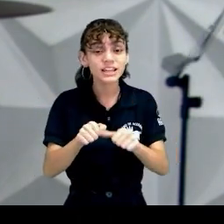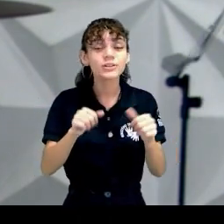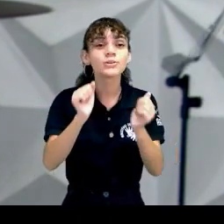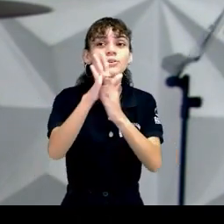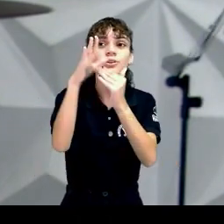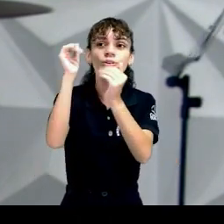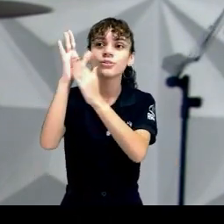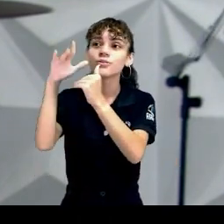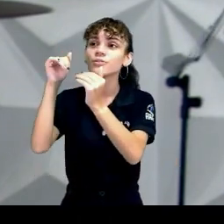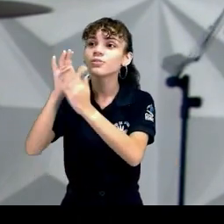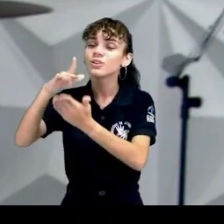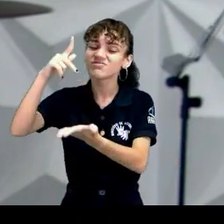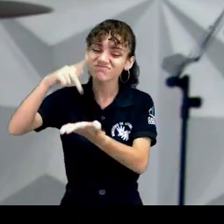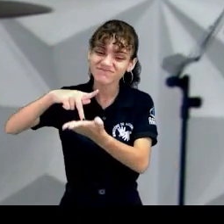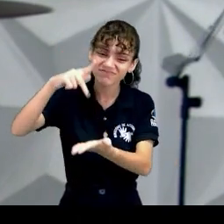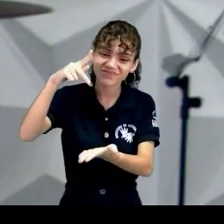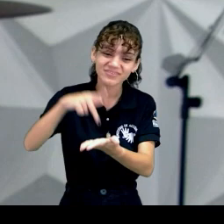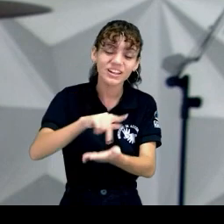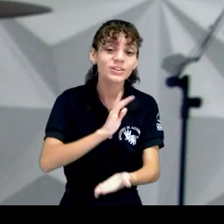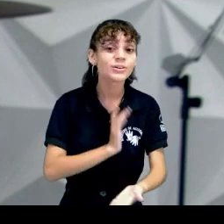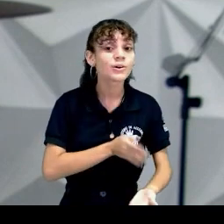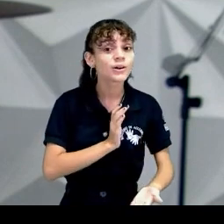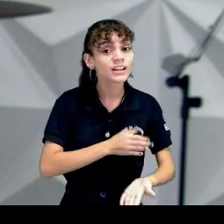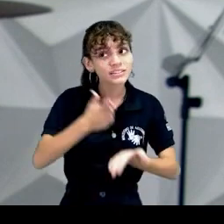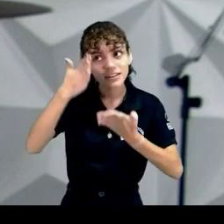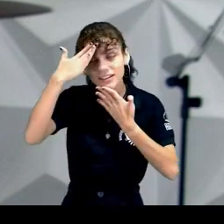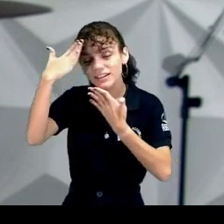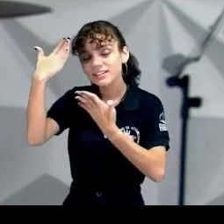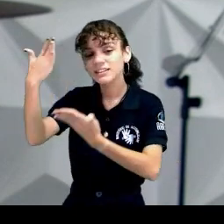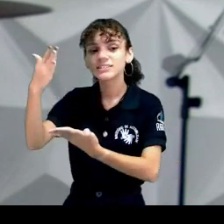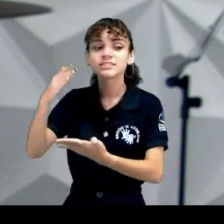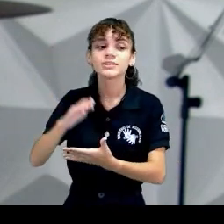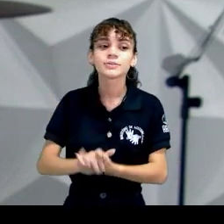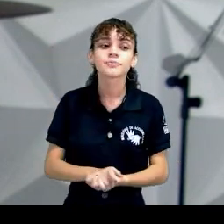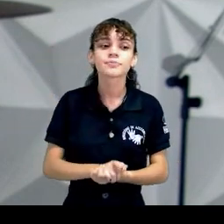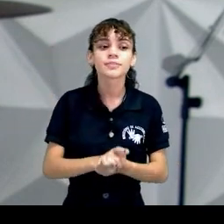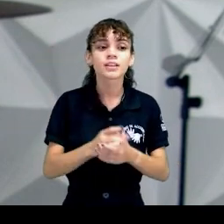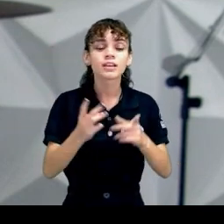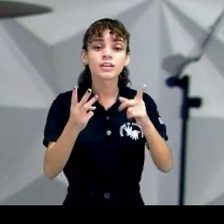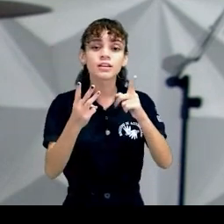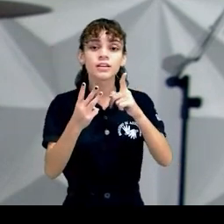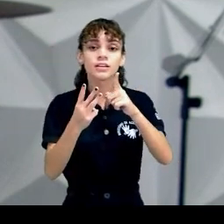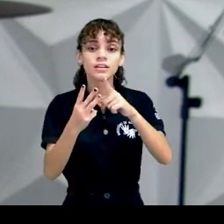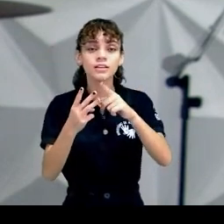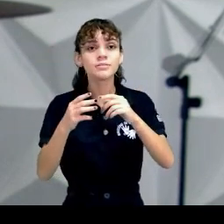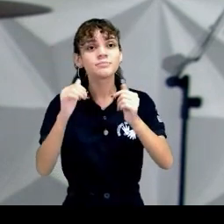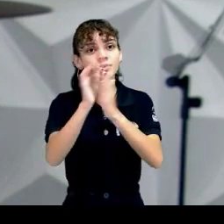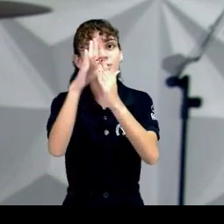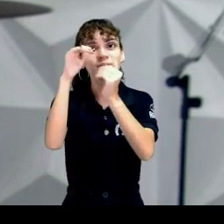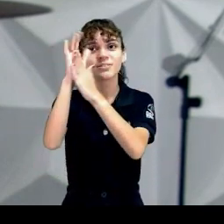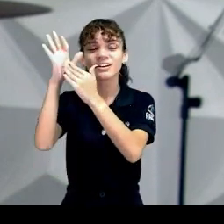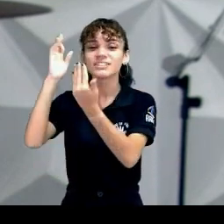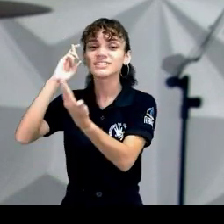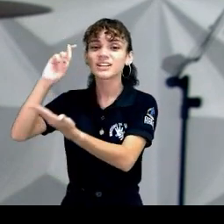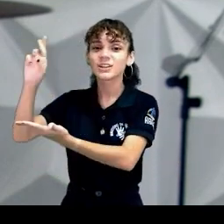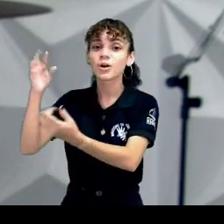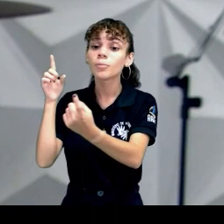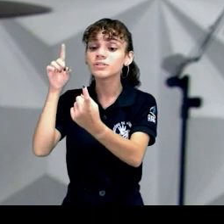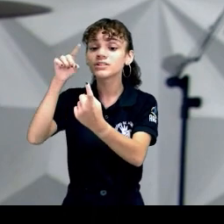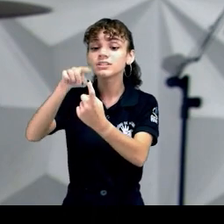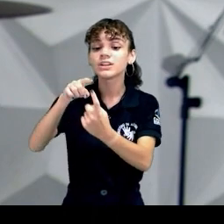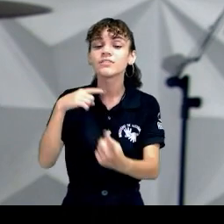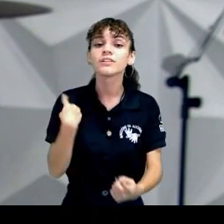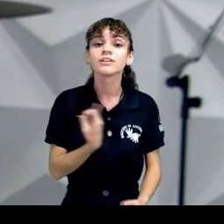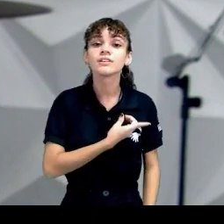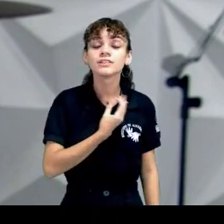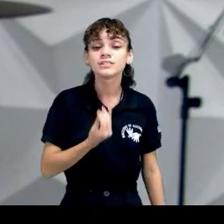é o grande propósito da nossa vida. Esse leproso, aliás, esse ex-leproso, esse samaritano, quando